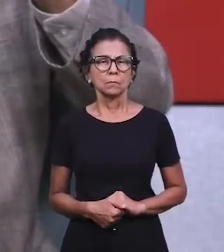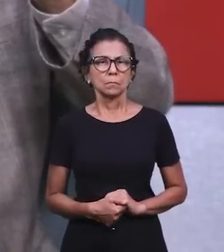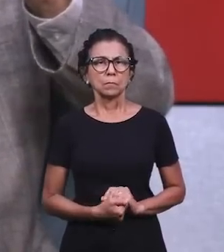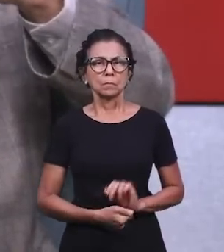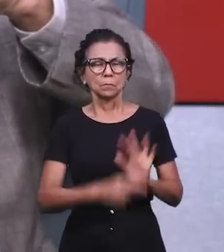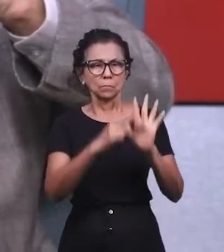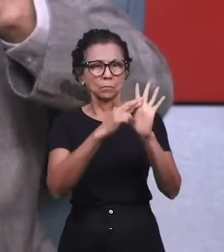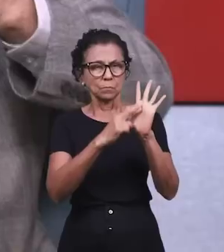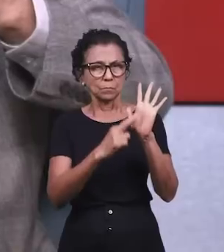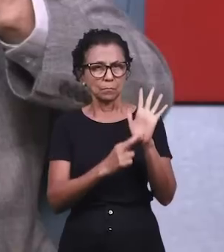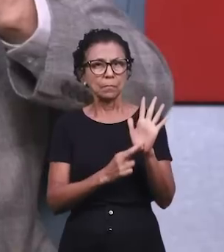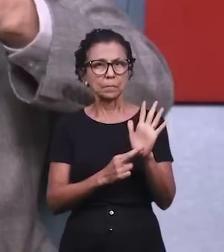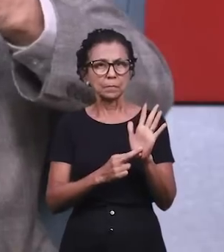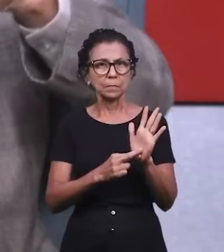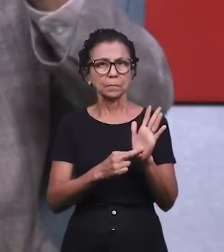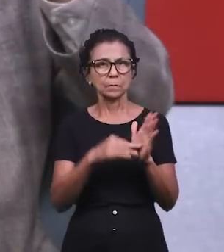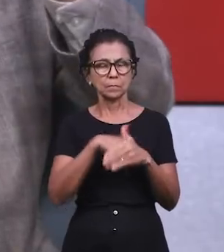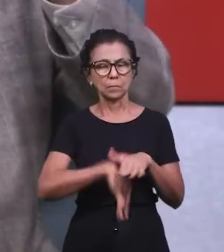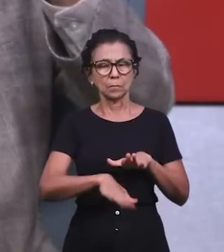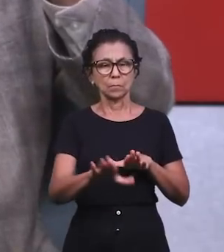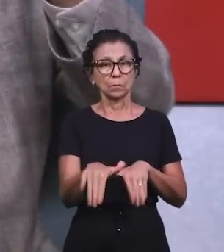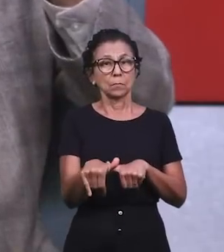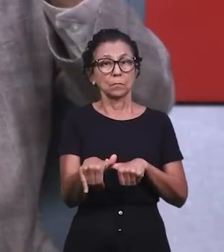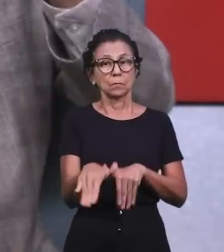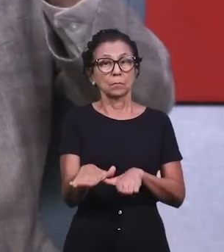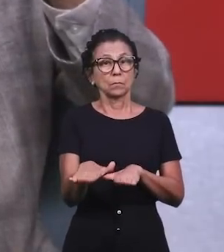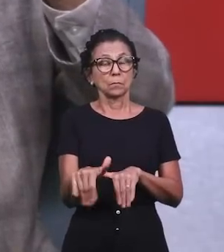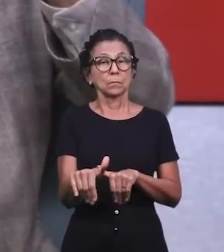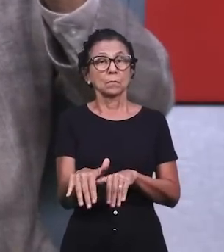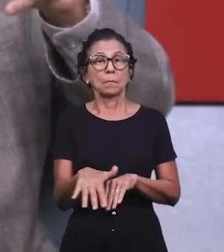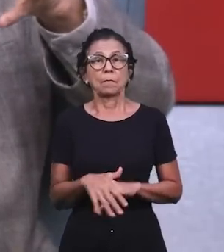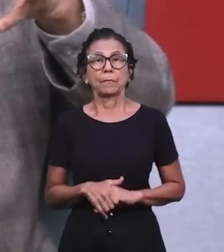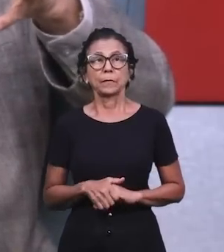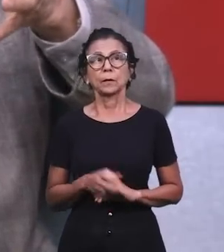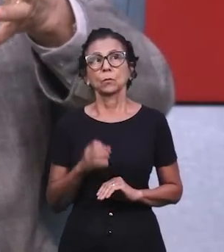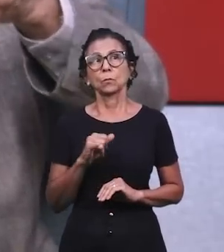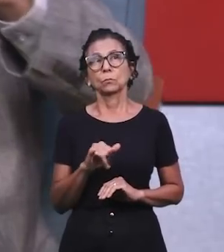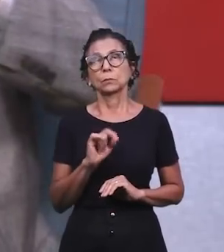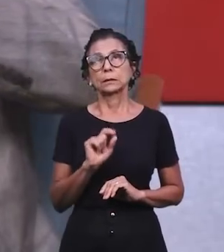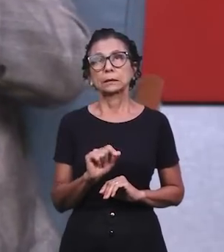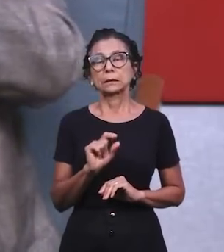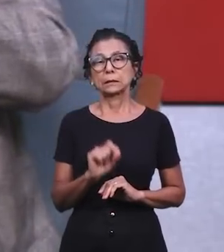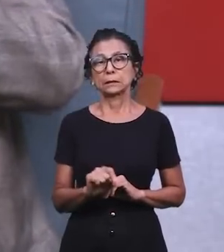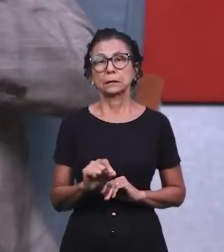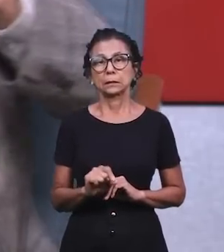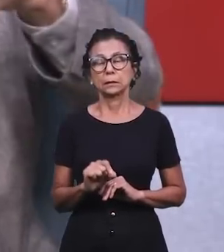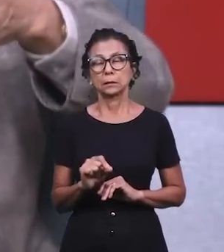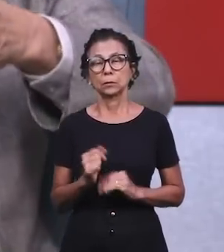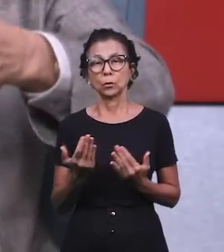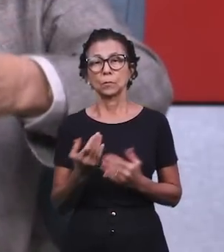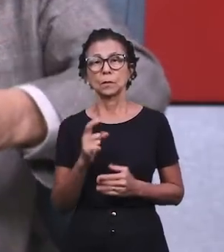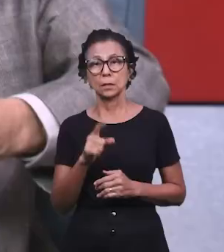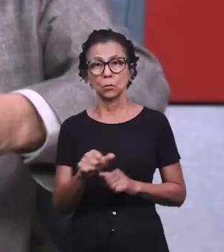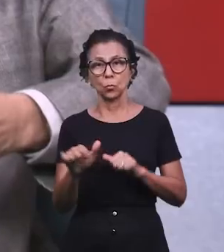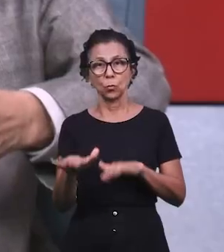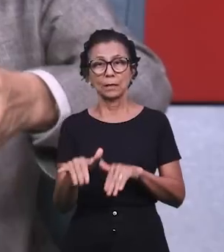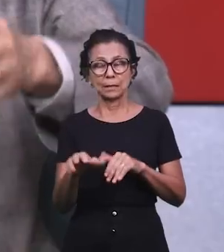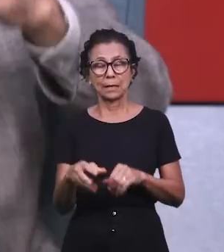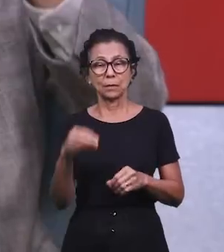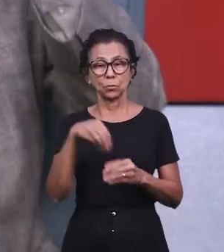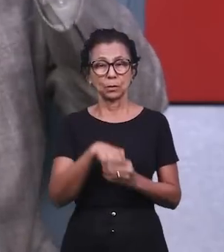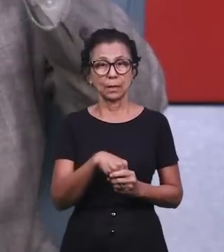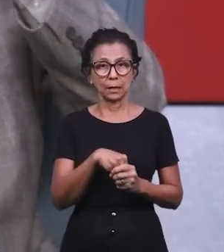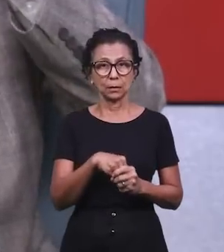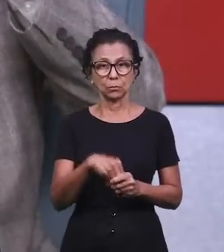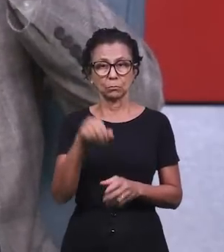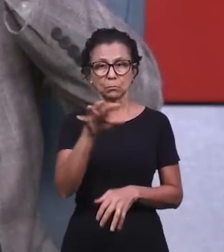do exército. Eram como se fosse um exército em cada região, como se fosse um